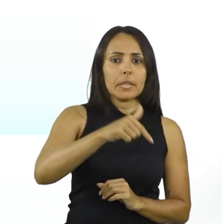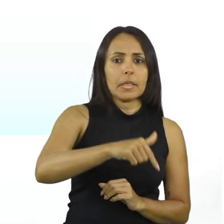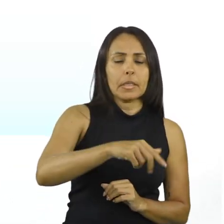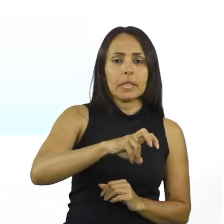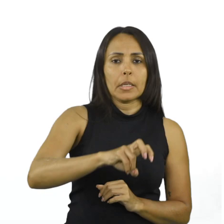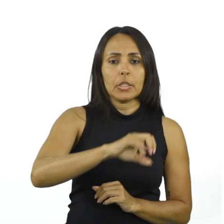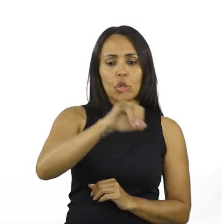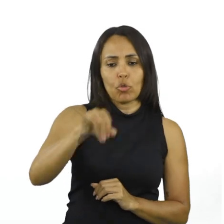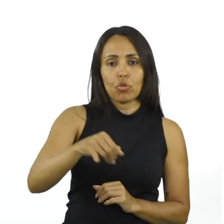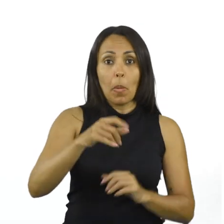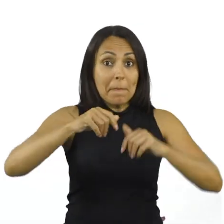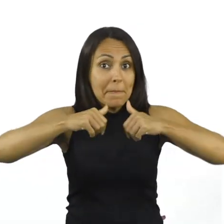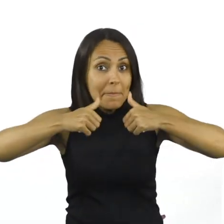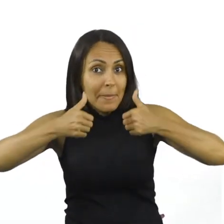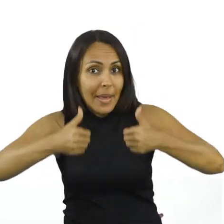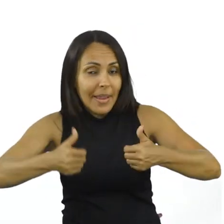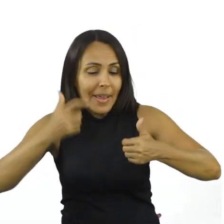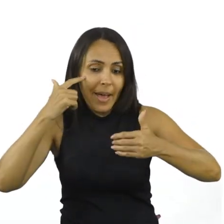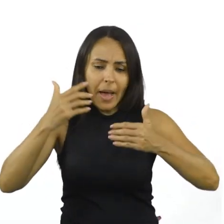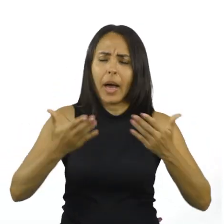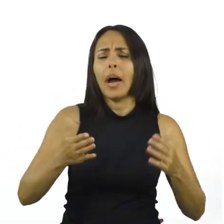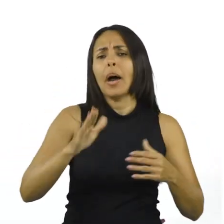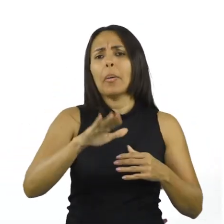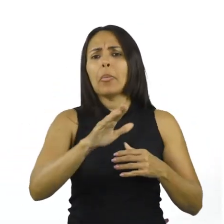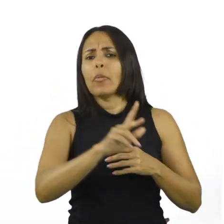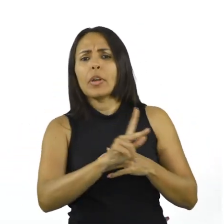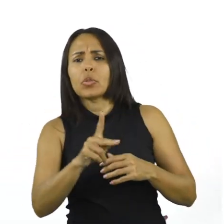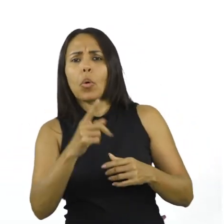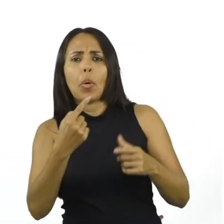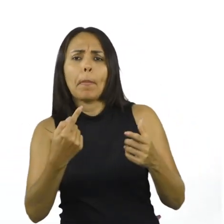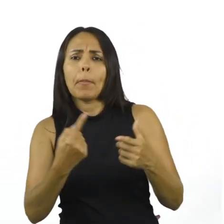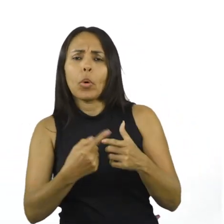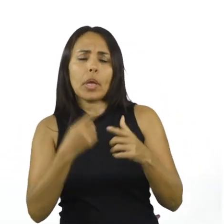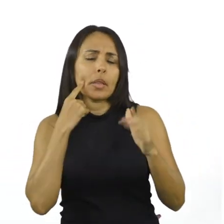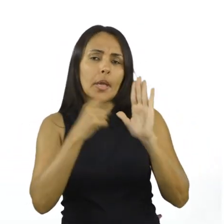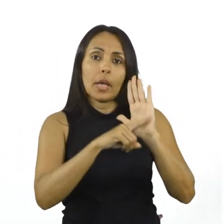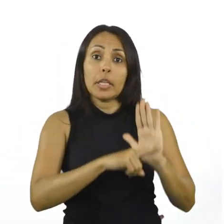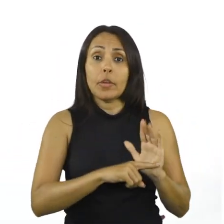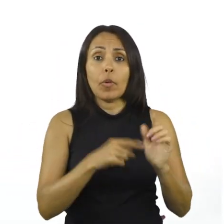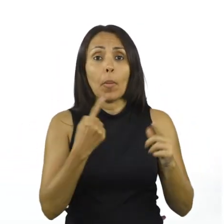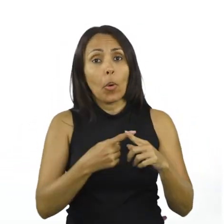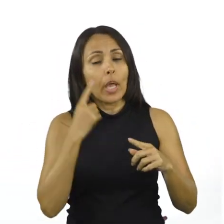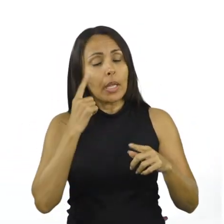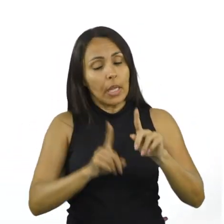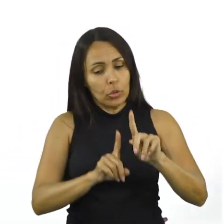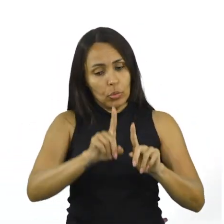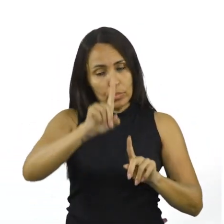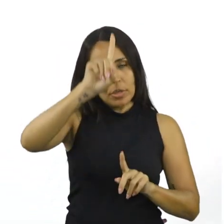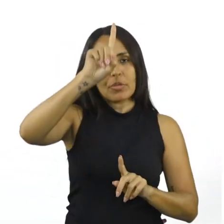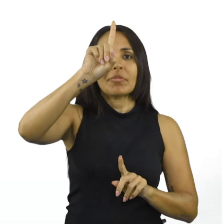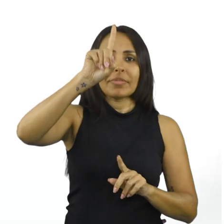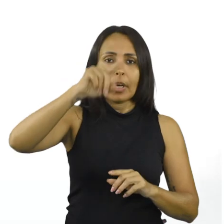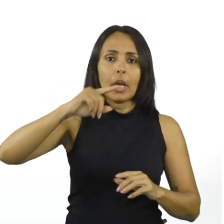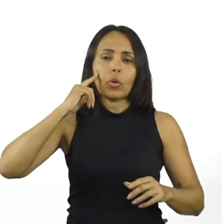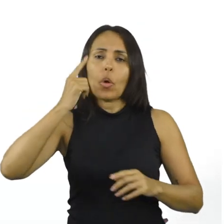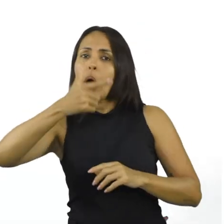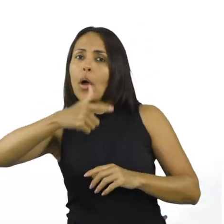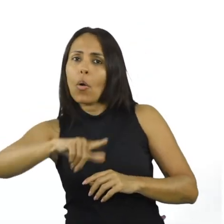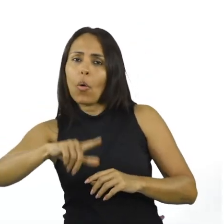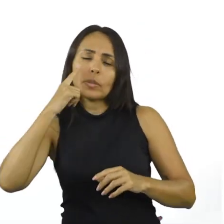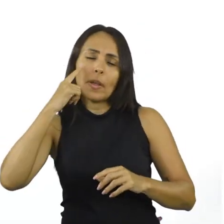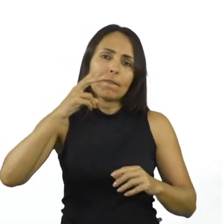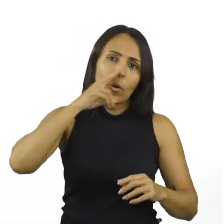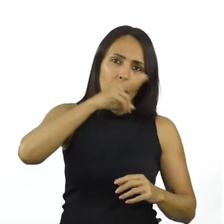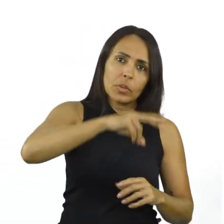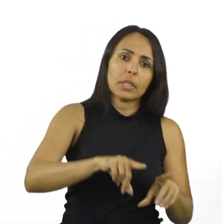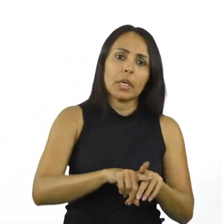75 joules. Belezinha? Ah, Paulo, e por que ficou negativo? Porque ele está subindo, né, Mequetrefe? Bom, agora a gente vai para uma outra